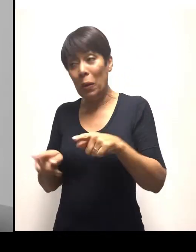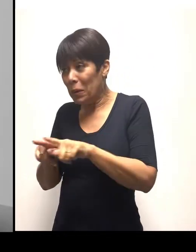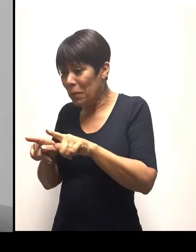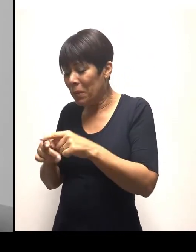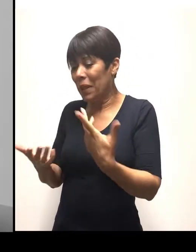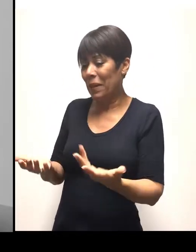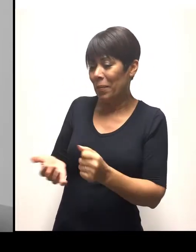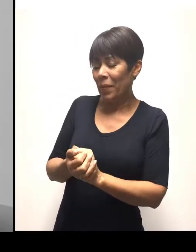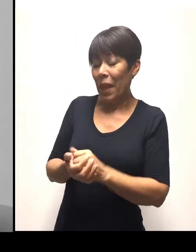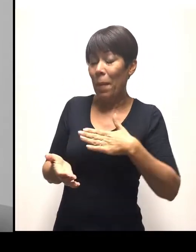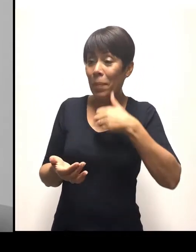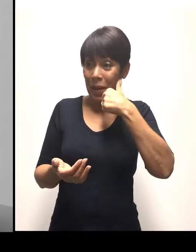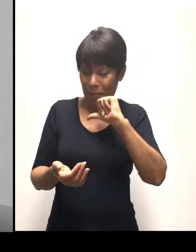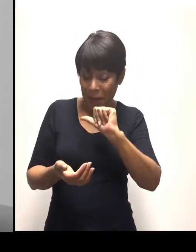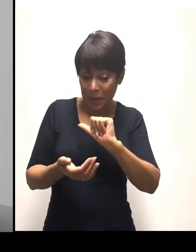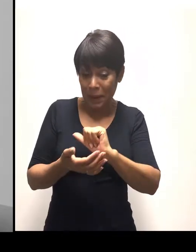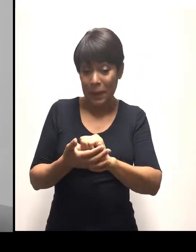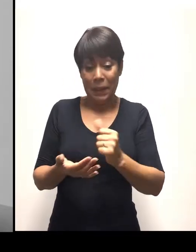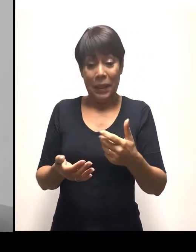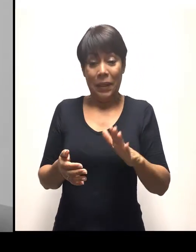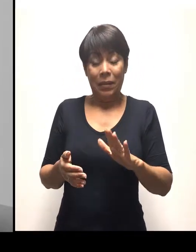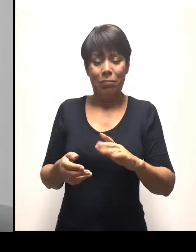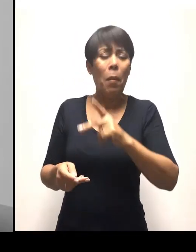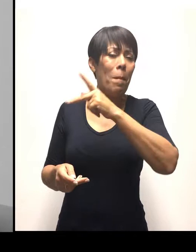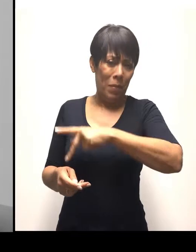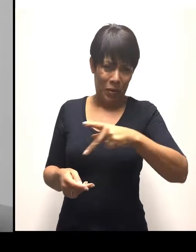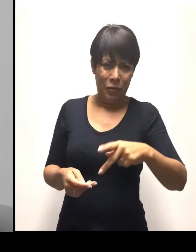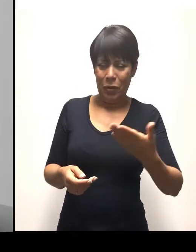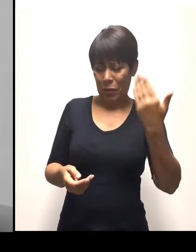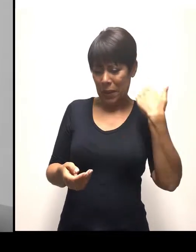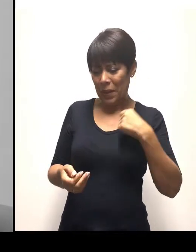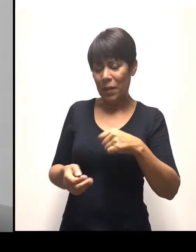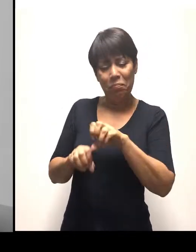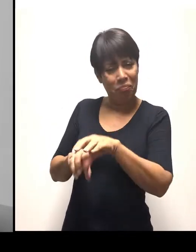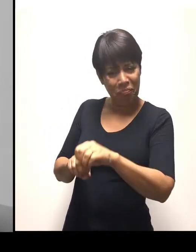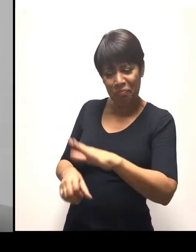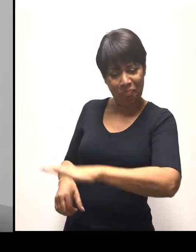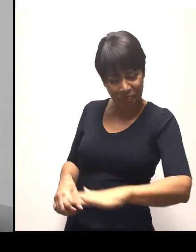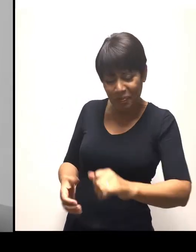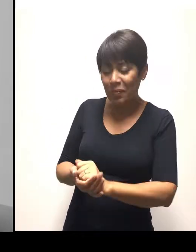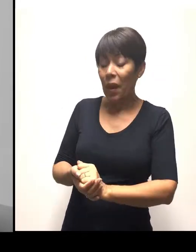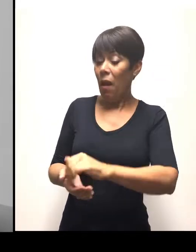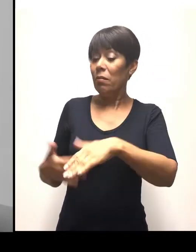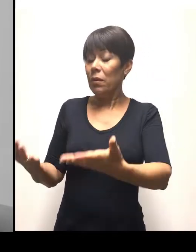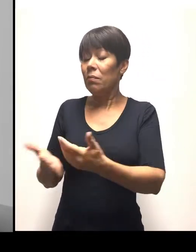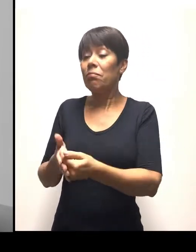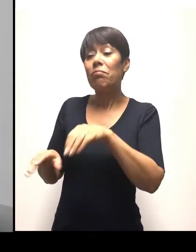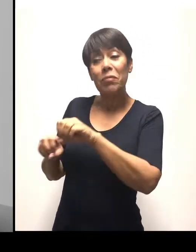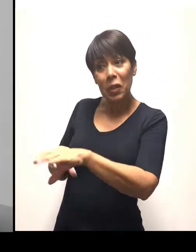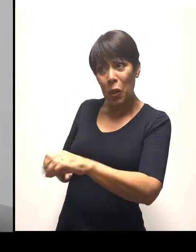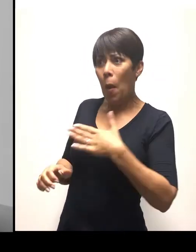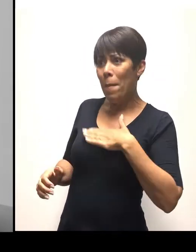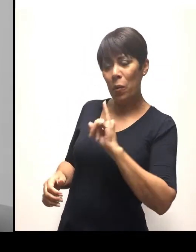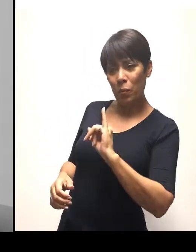caso, minha mãe tinha sido professora, né, de criança, então ela ensinou tanto